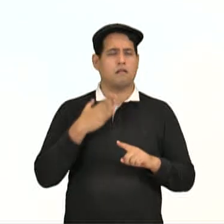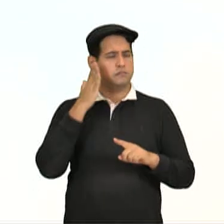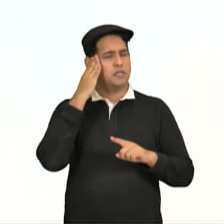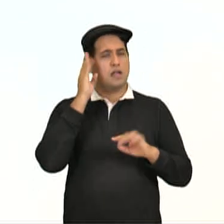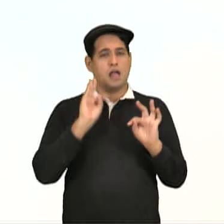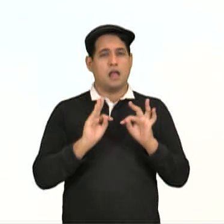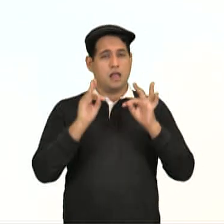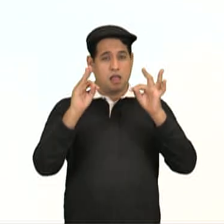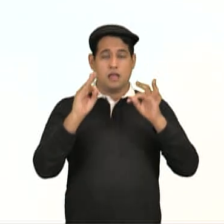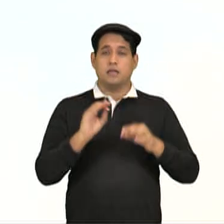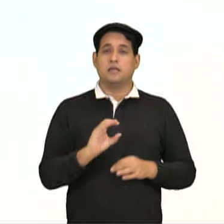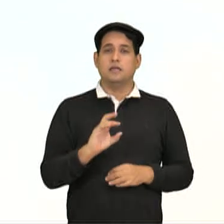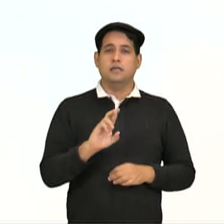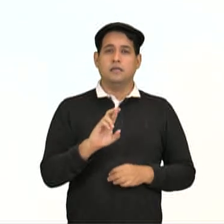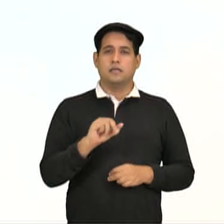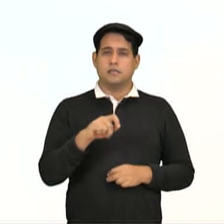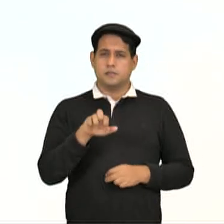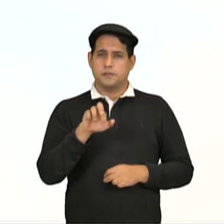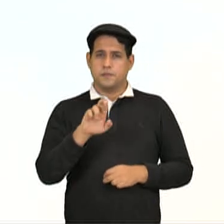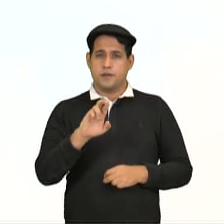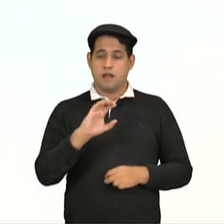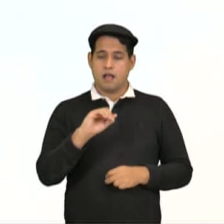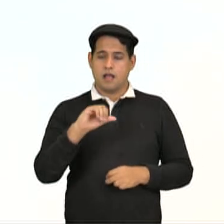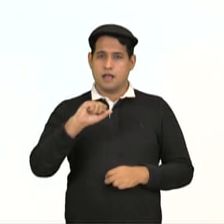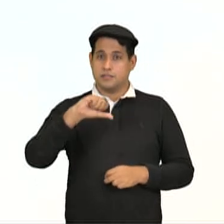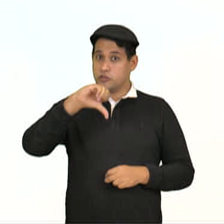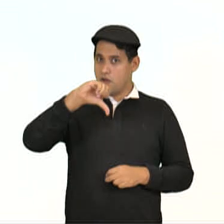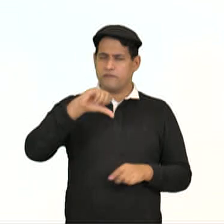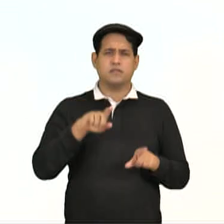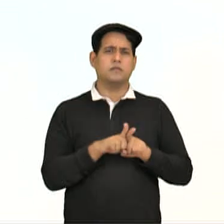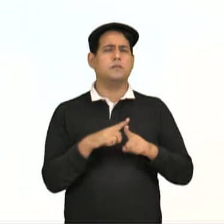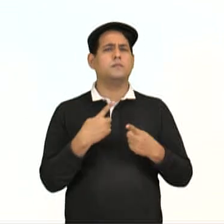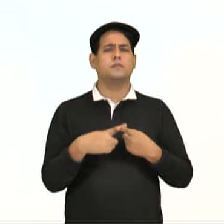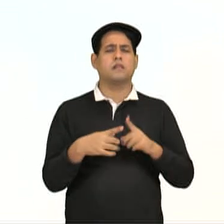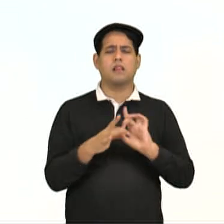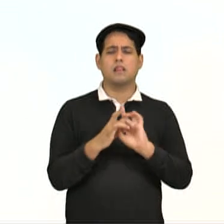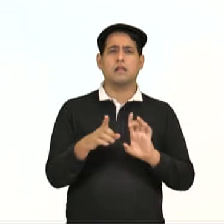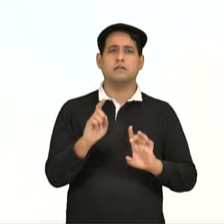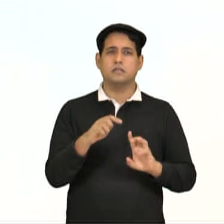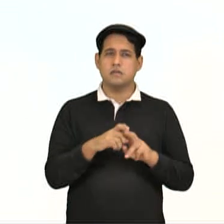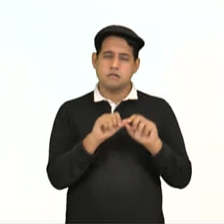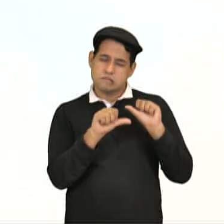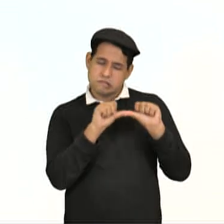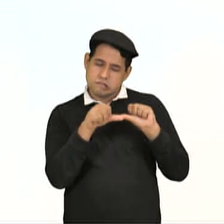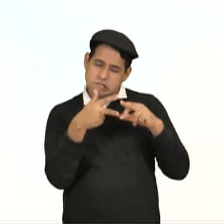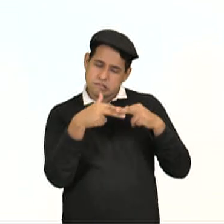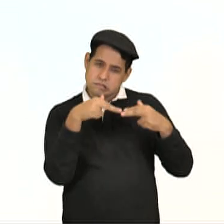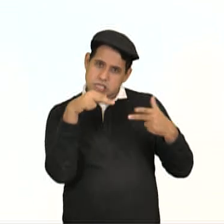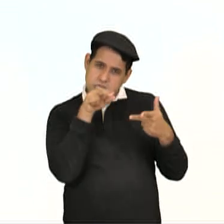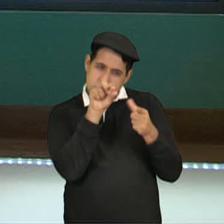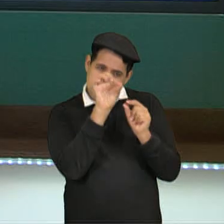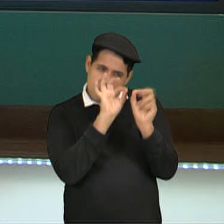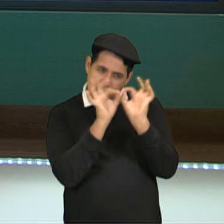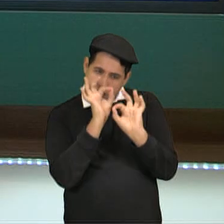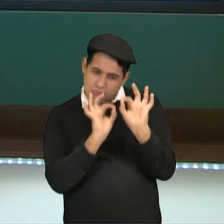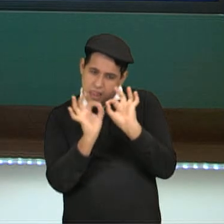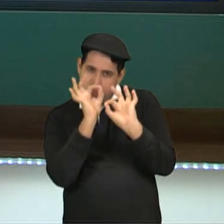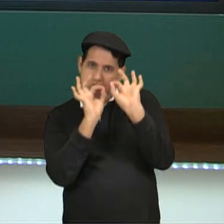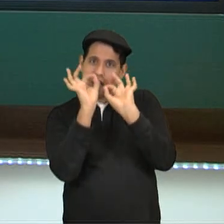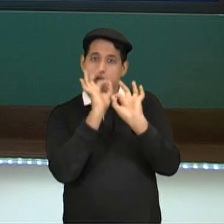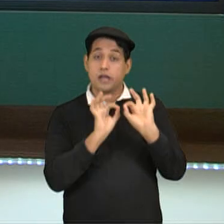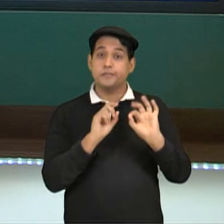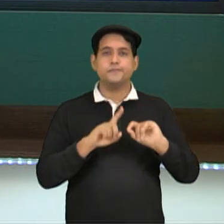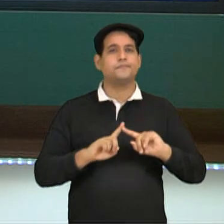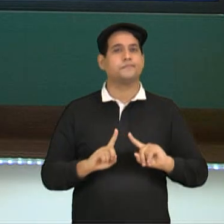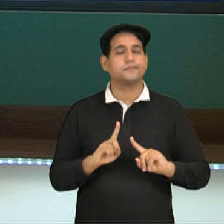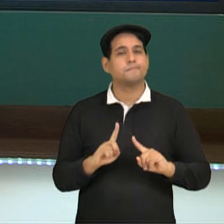do CRISPR-Cas9, ela é o auge da engenharia genética, porque ele permite essa manipulação dos genes. Só que